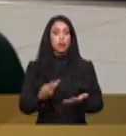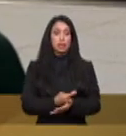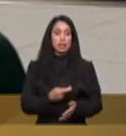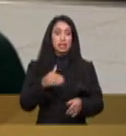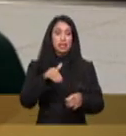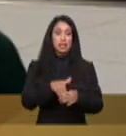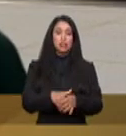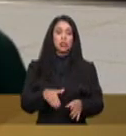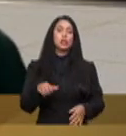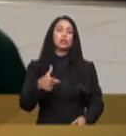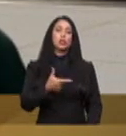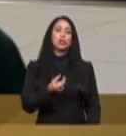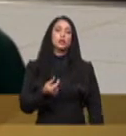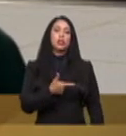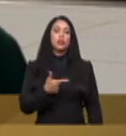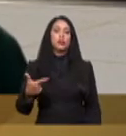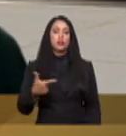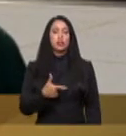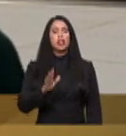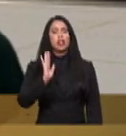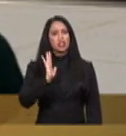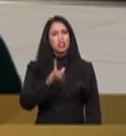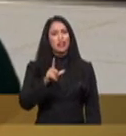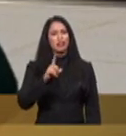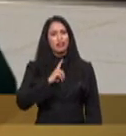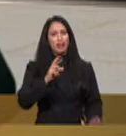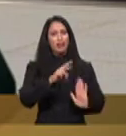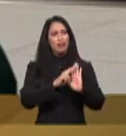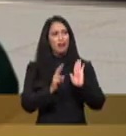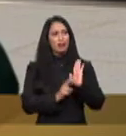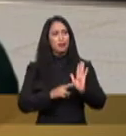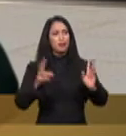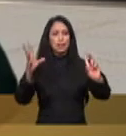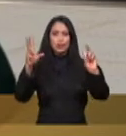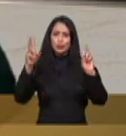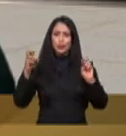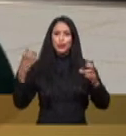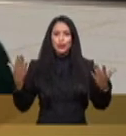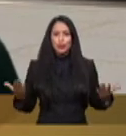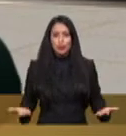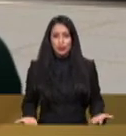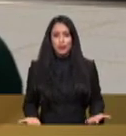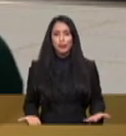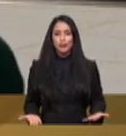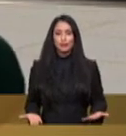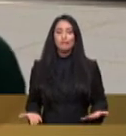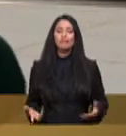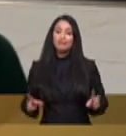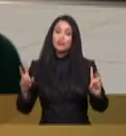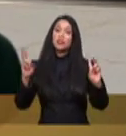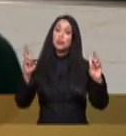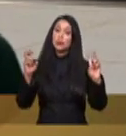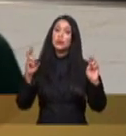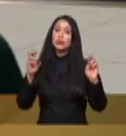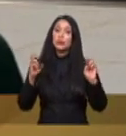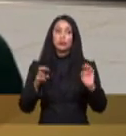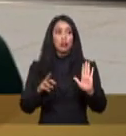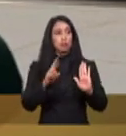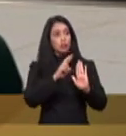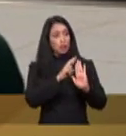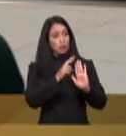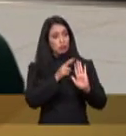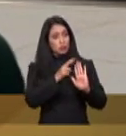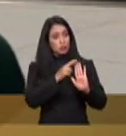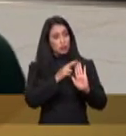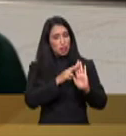o TSE já regulamentou o tema. Ou seja, o tema encontra-se regrado